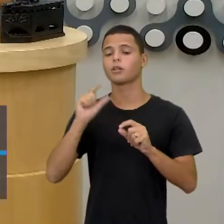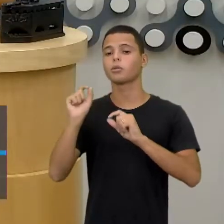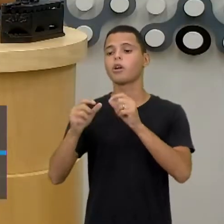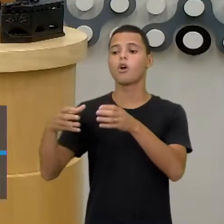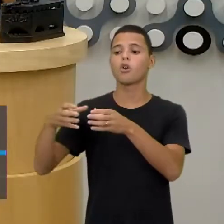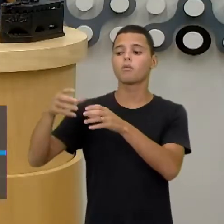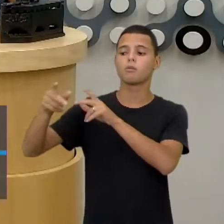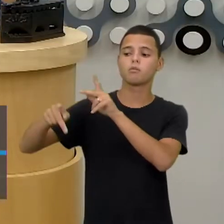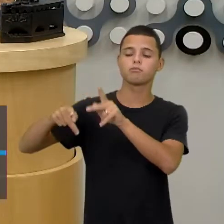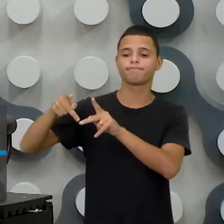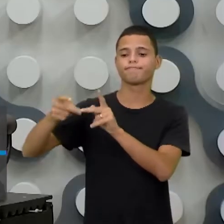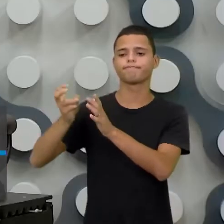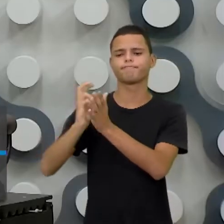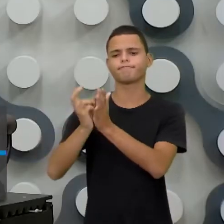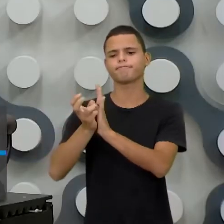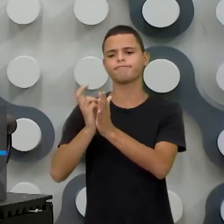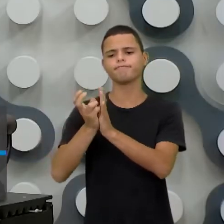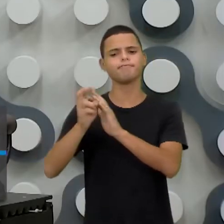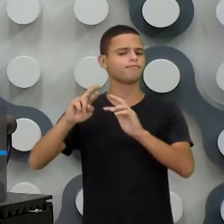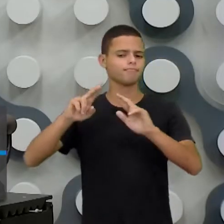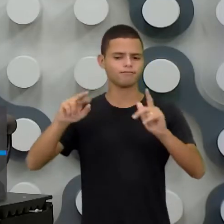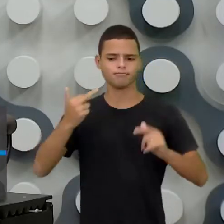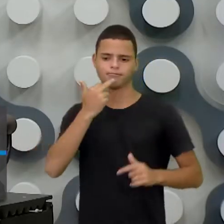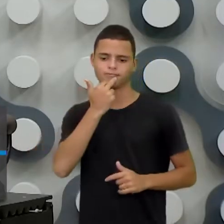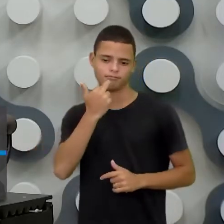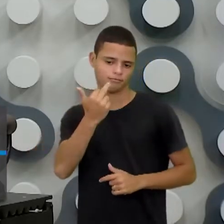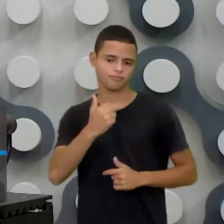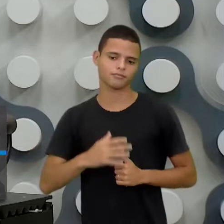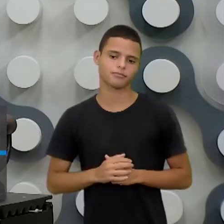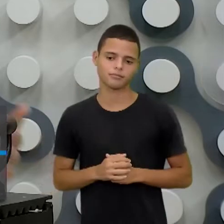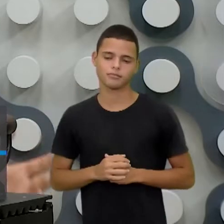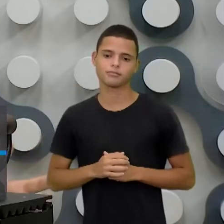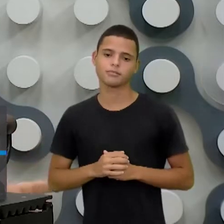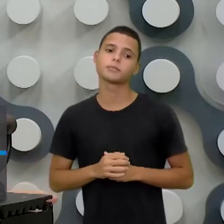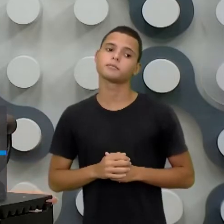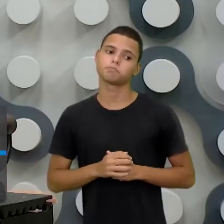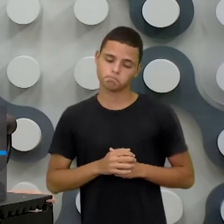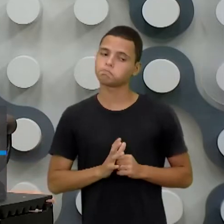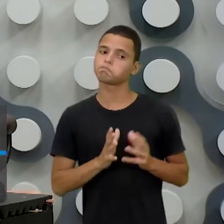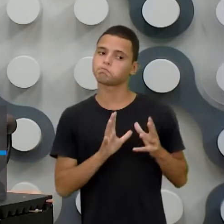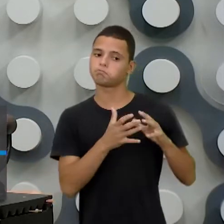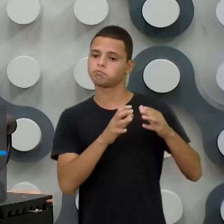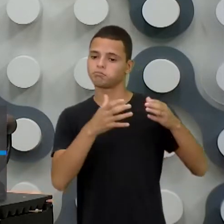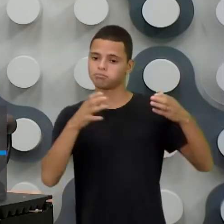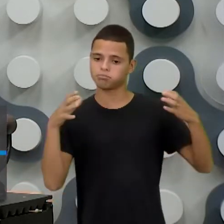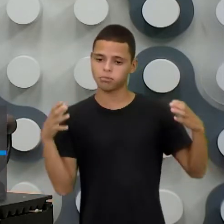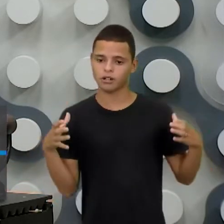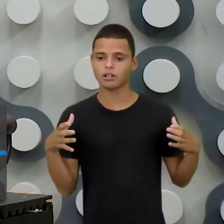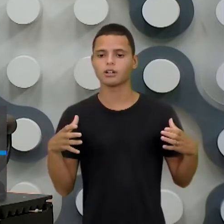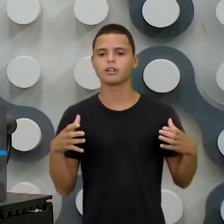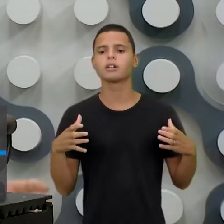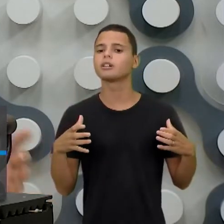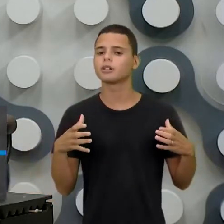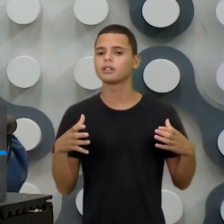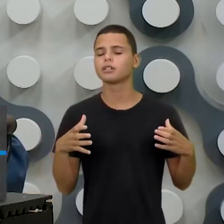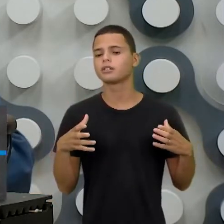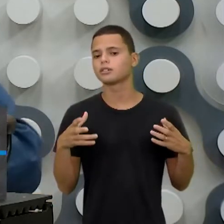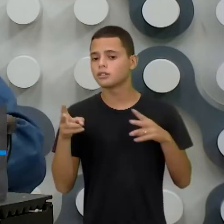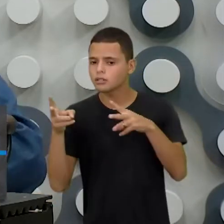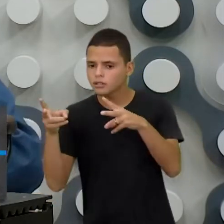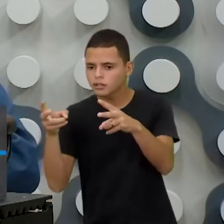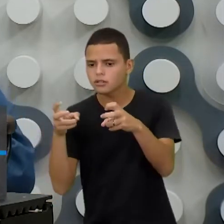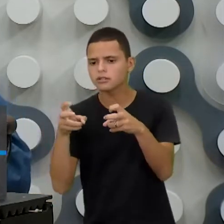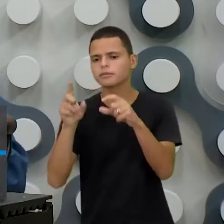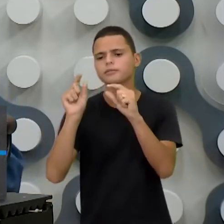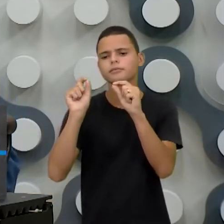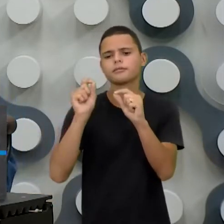tá? Várias línguas, tá bom? Então, é muito ampla aí essa diversidade. Então, observem que se a gente